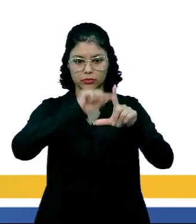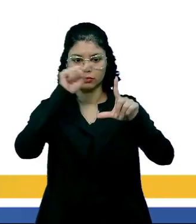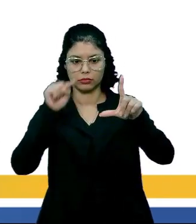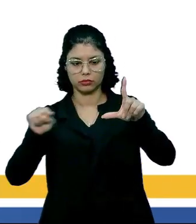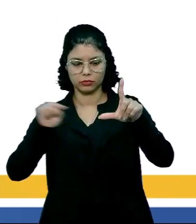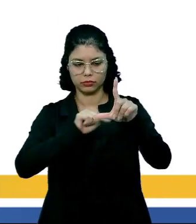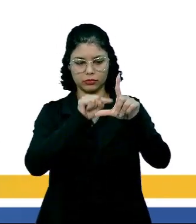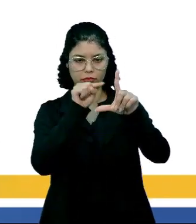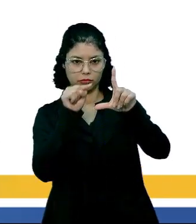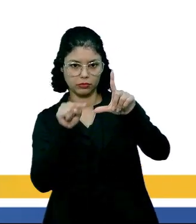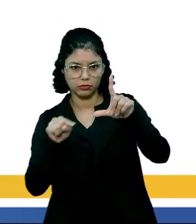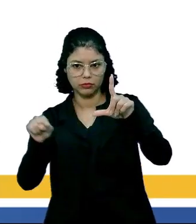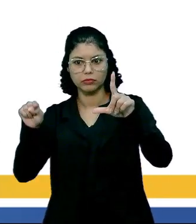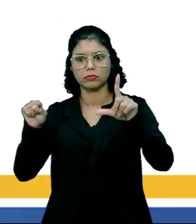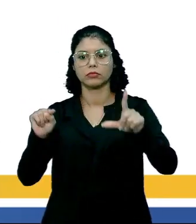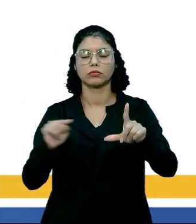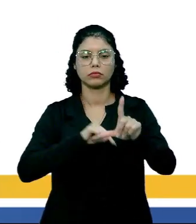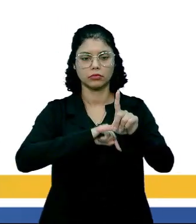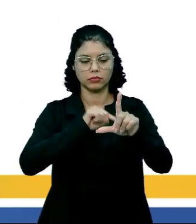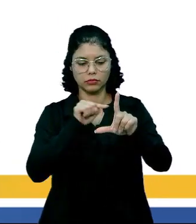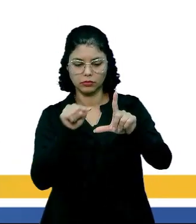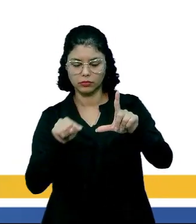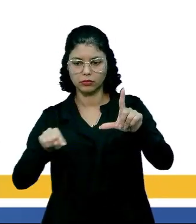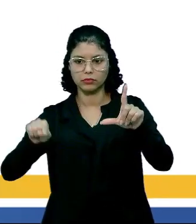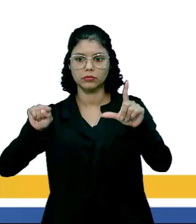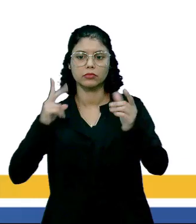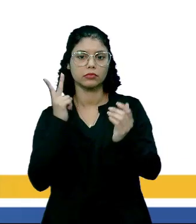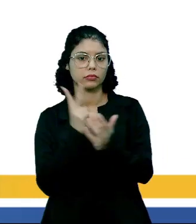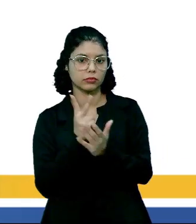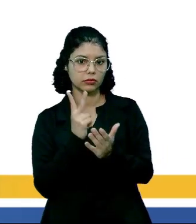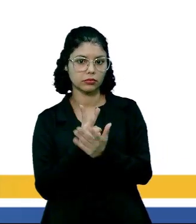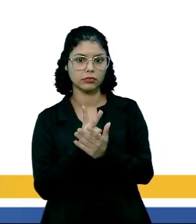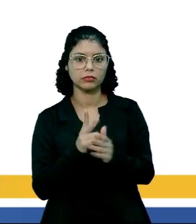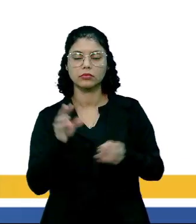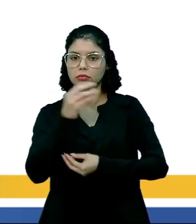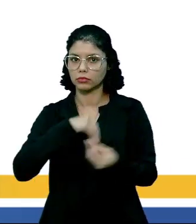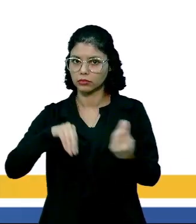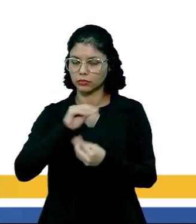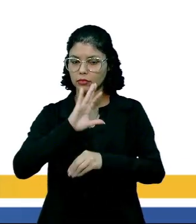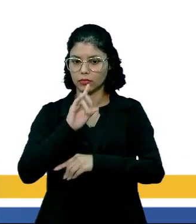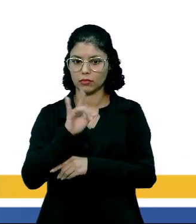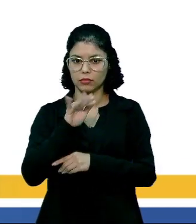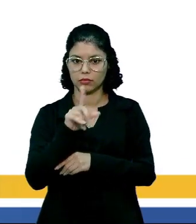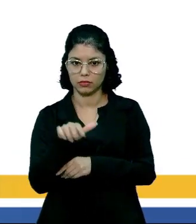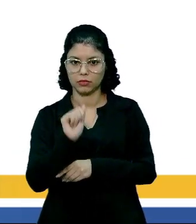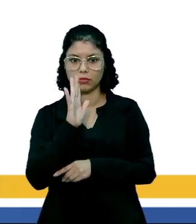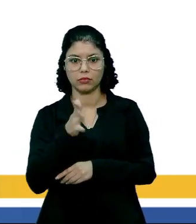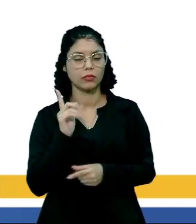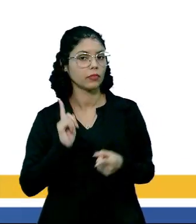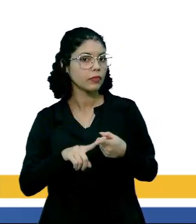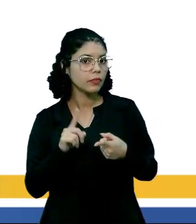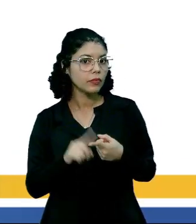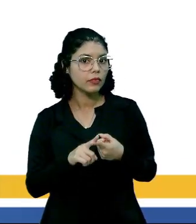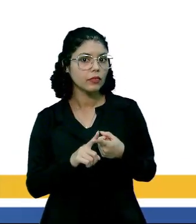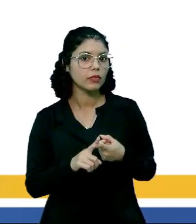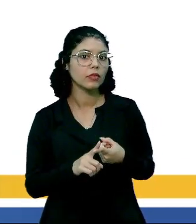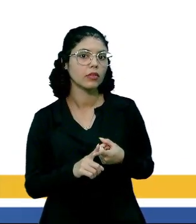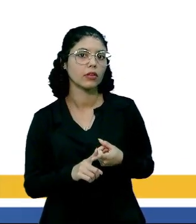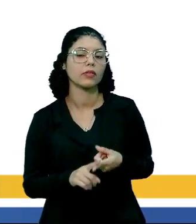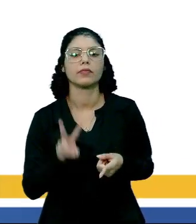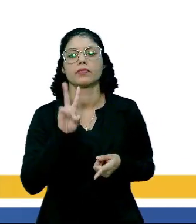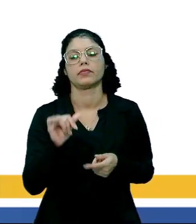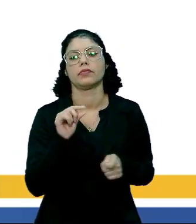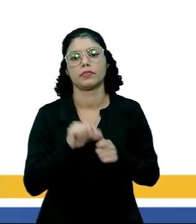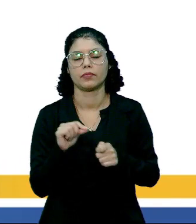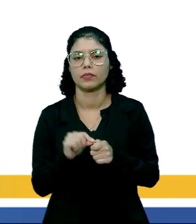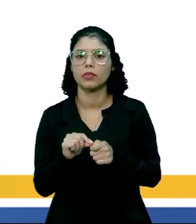uma maior e uma menor a curva Menor Ela sempre será a curva de uma reação catalisada porque o catalisador ele vai fazer